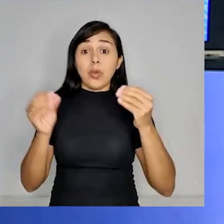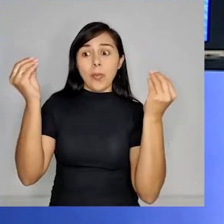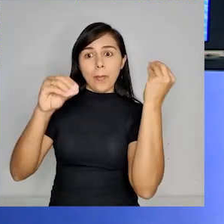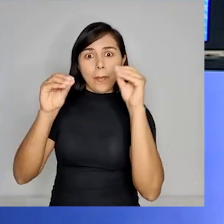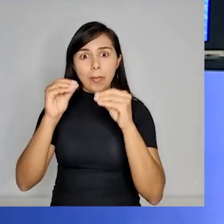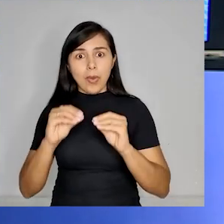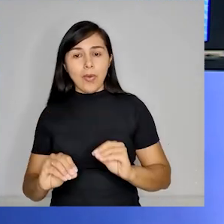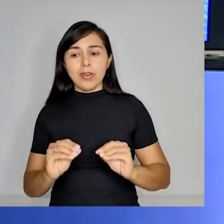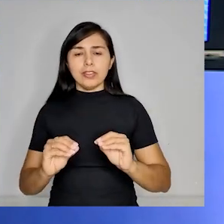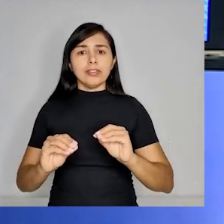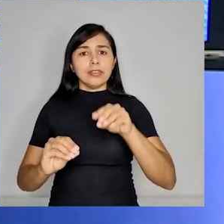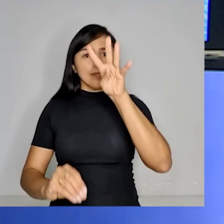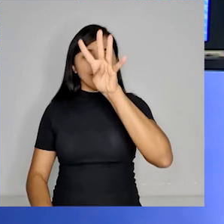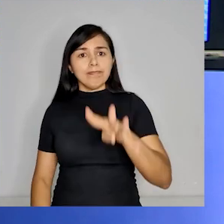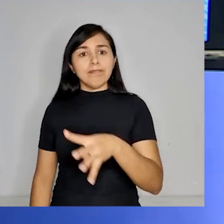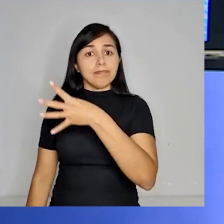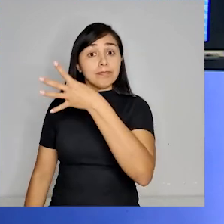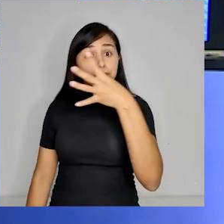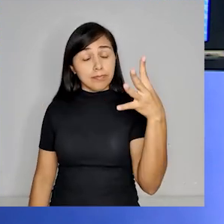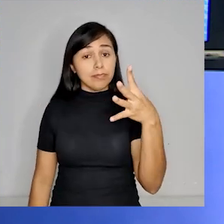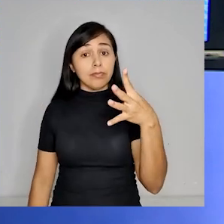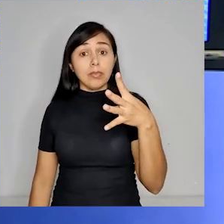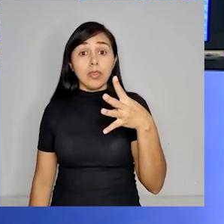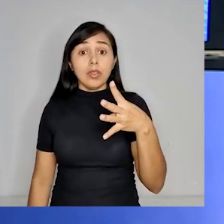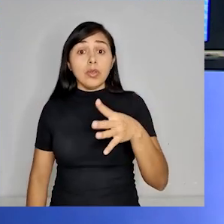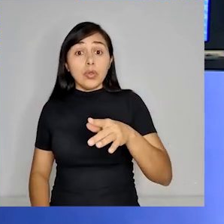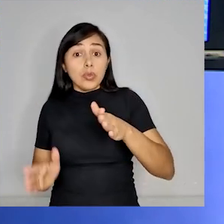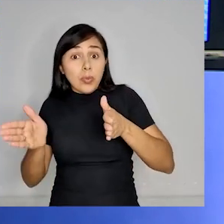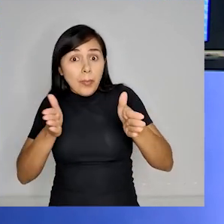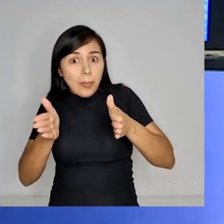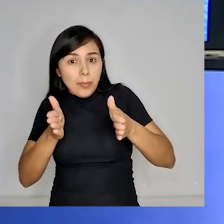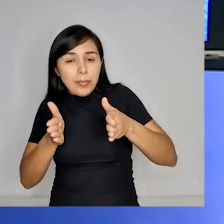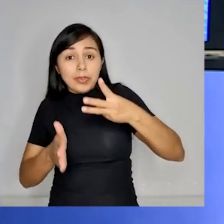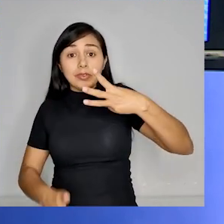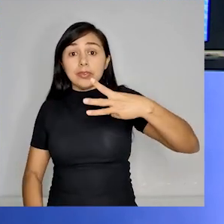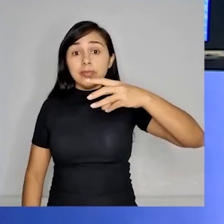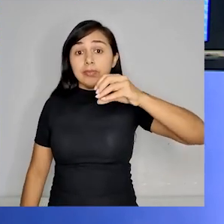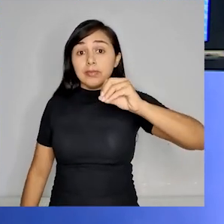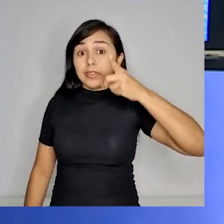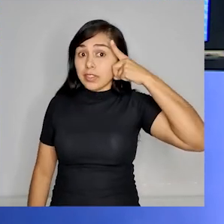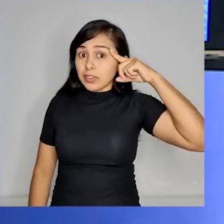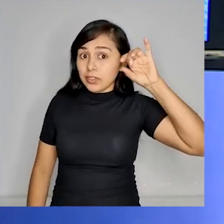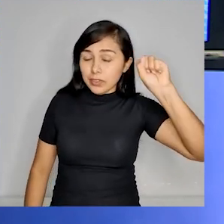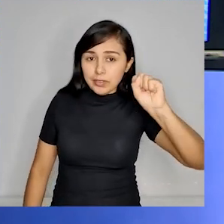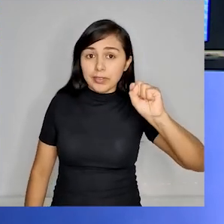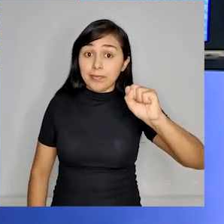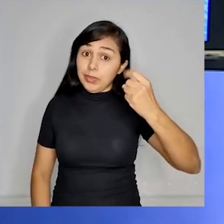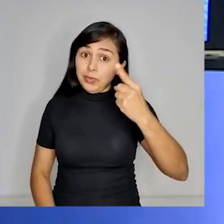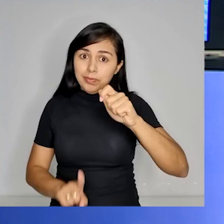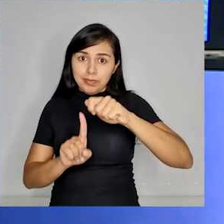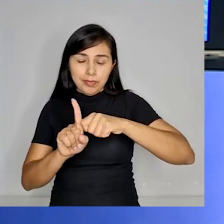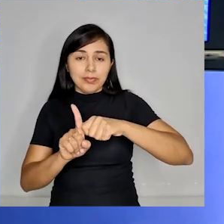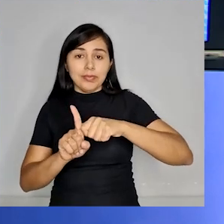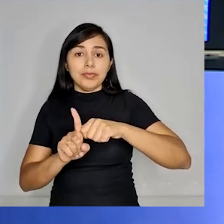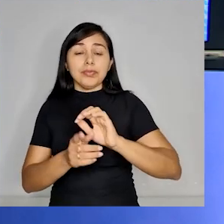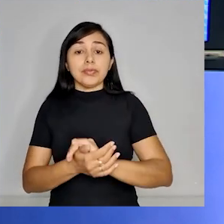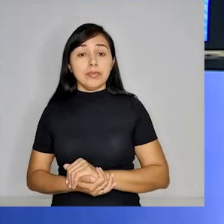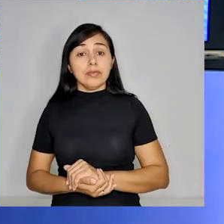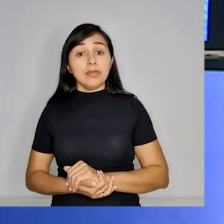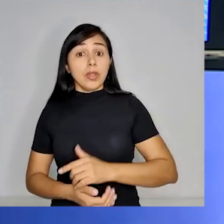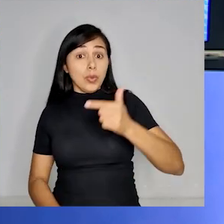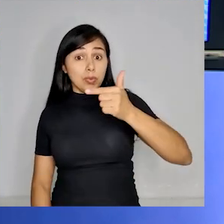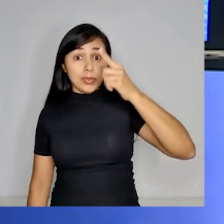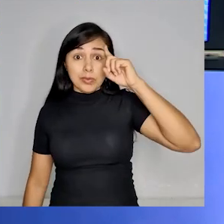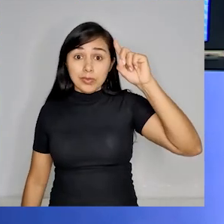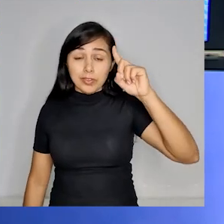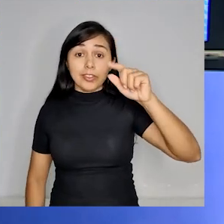E aí as temperaturas máximas em graus Celsius, né? No primeiro dia 37 graus, no segundo dia 19, a gente tem aqui no